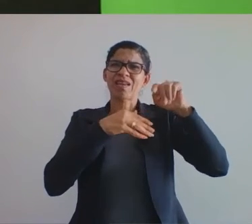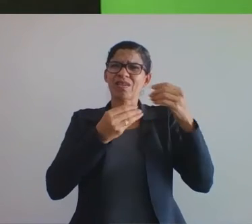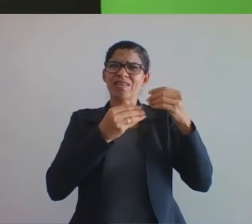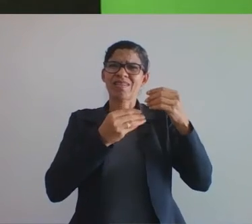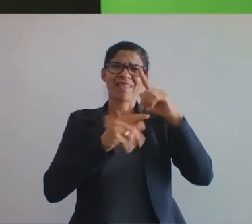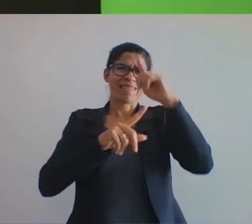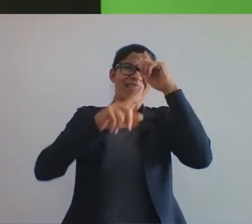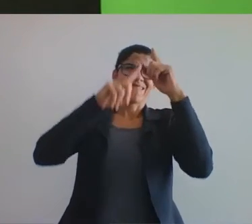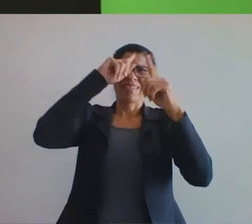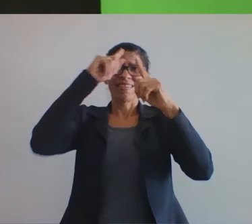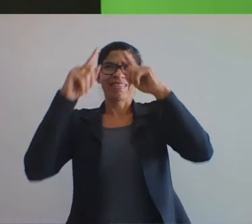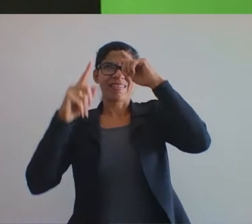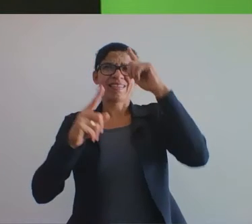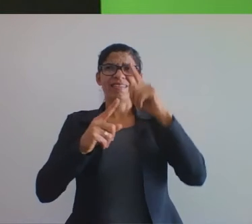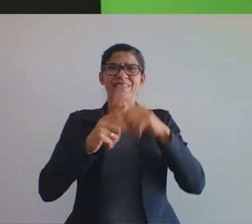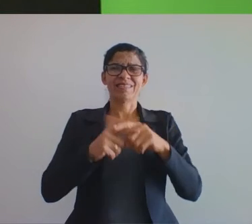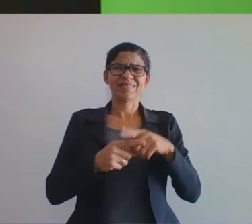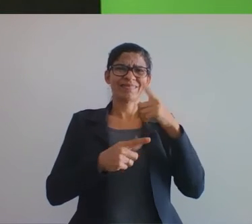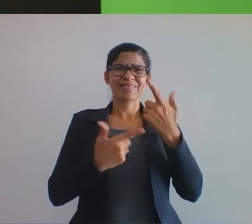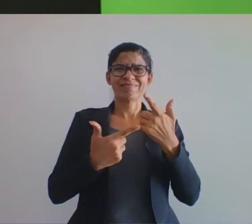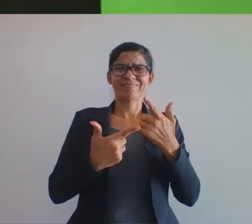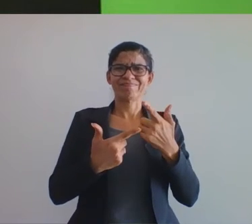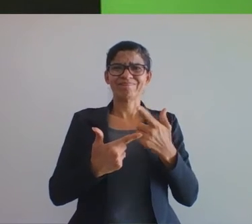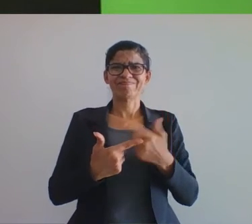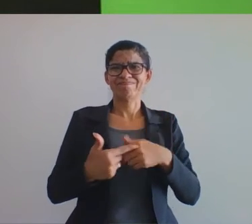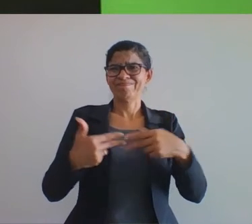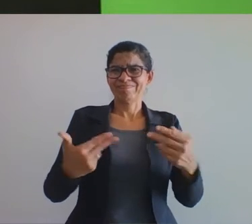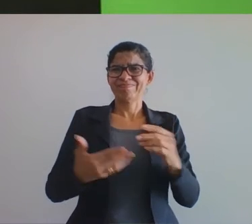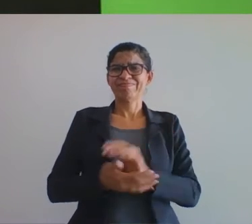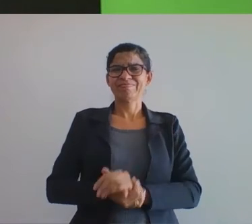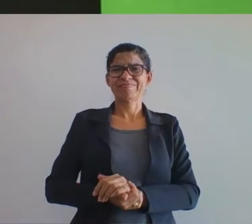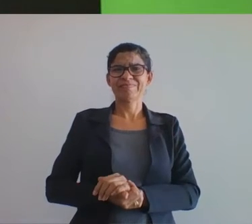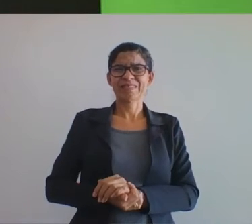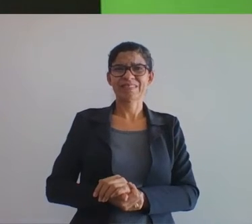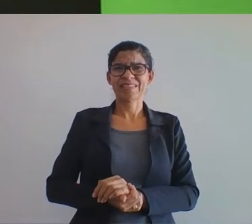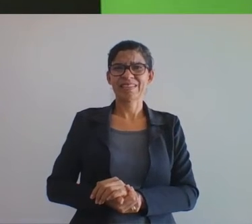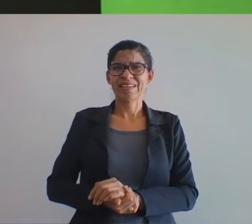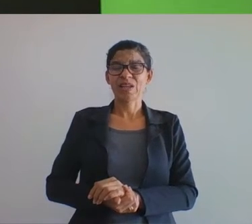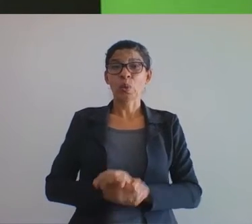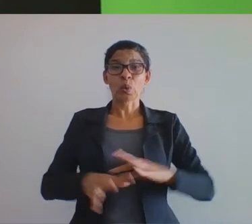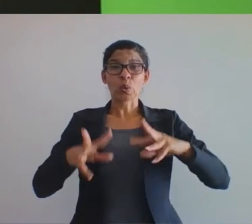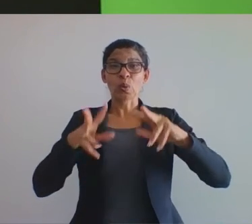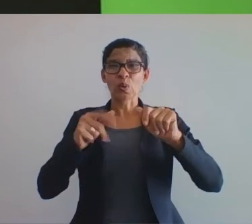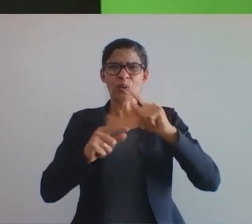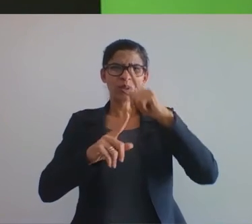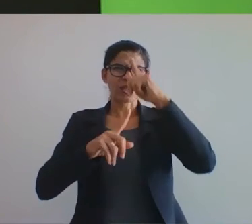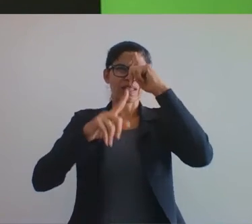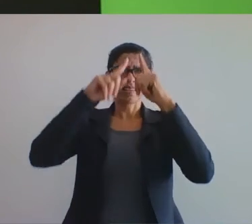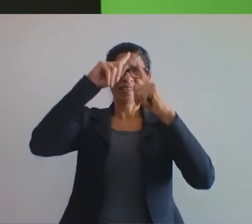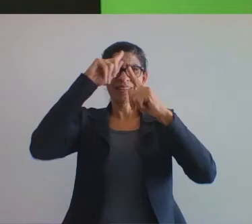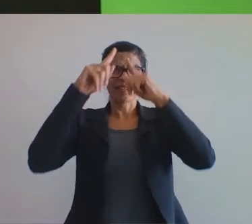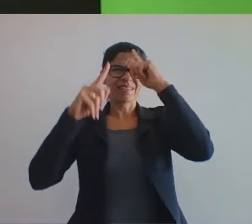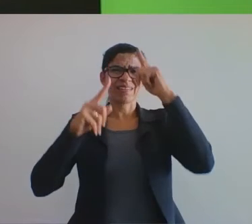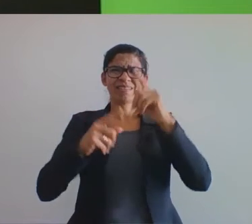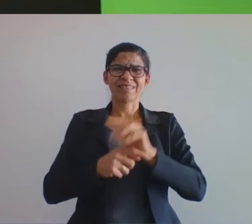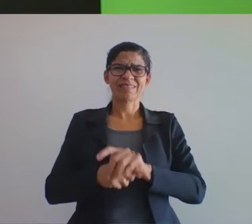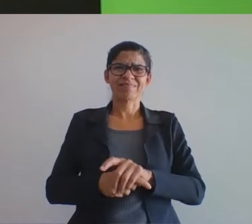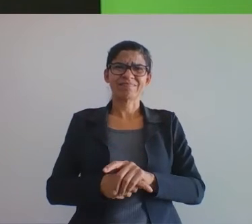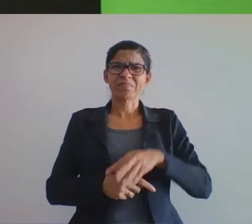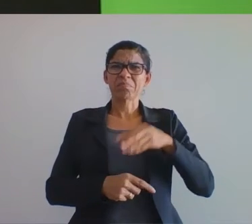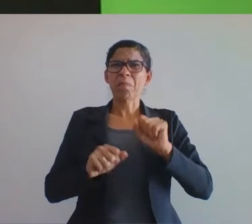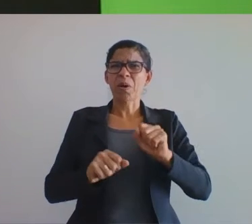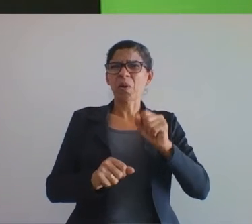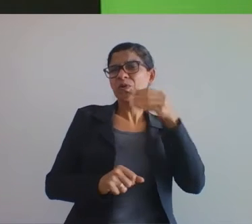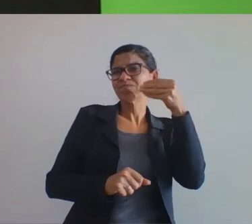e ideias com ideias, provenientes de impressões. Toda ideia pode ser atribuída e testada